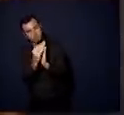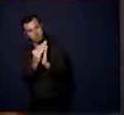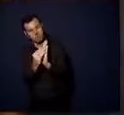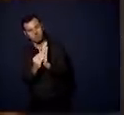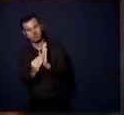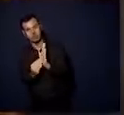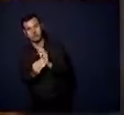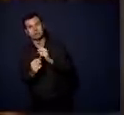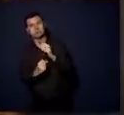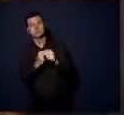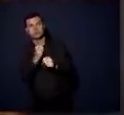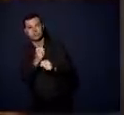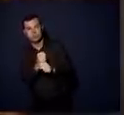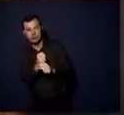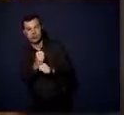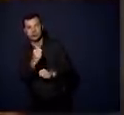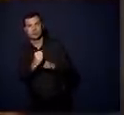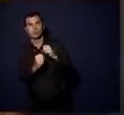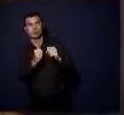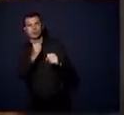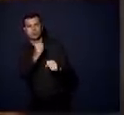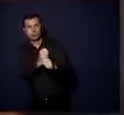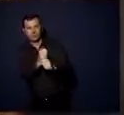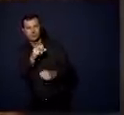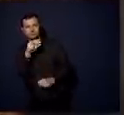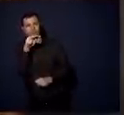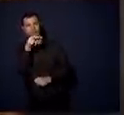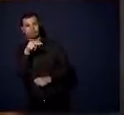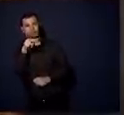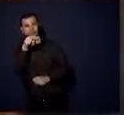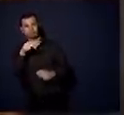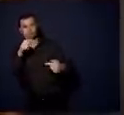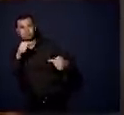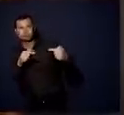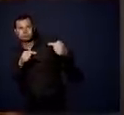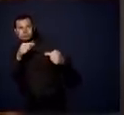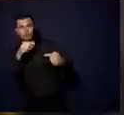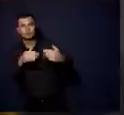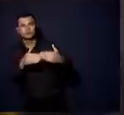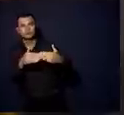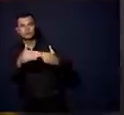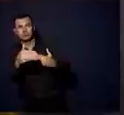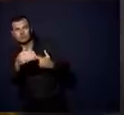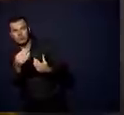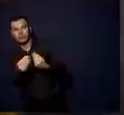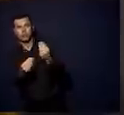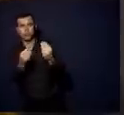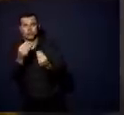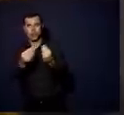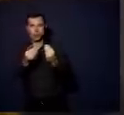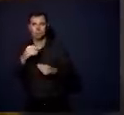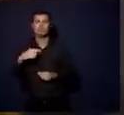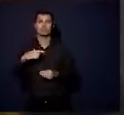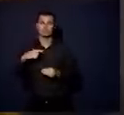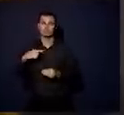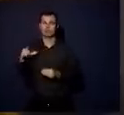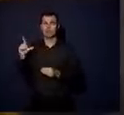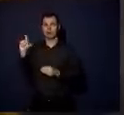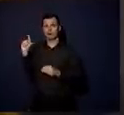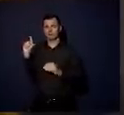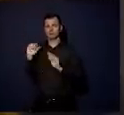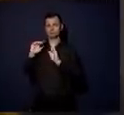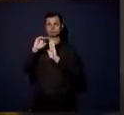você Observe como é que essa política vai como é que ela vai se acomodar da aqueles grandes parâmetros fiscais